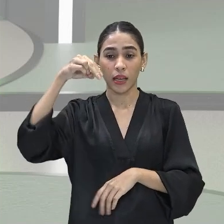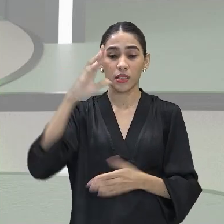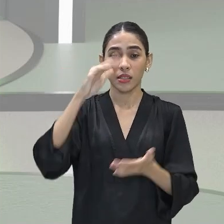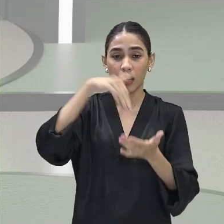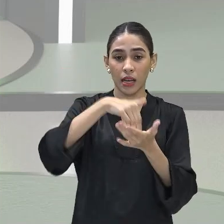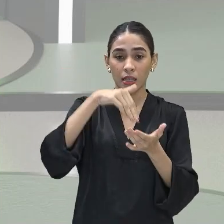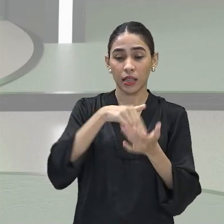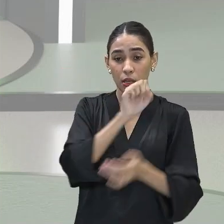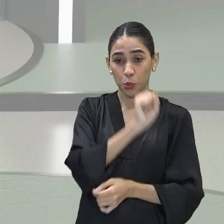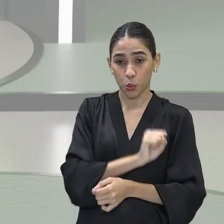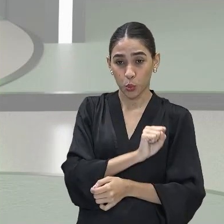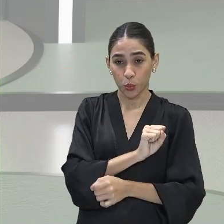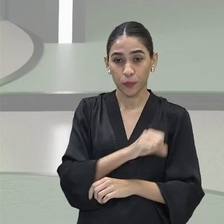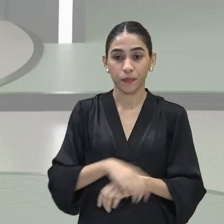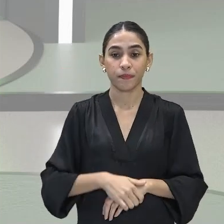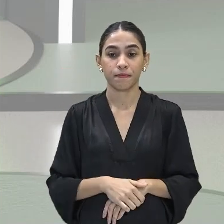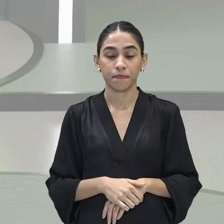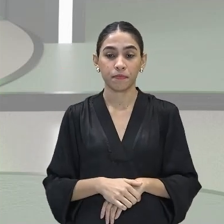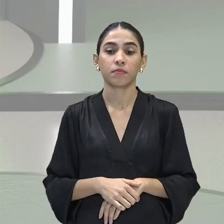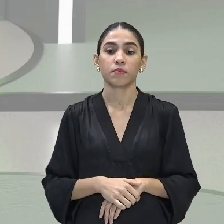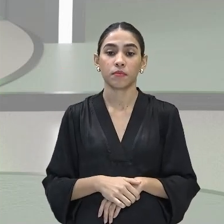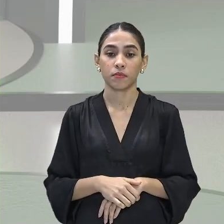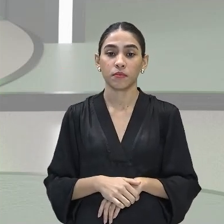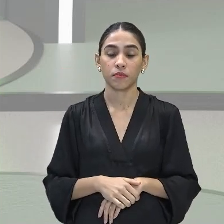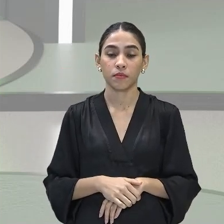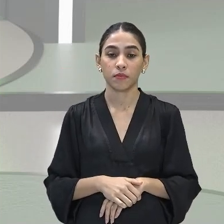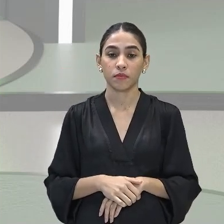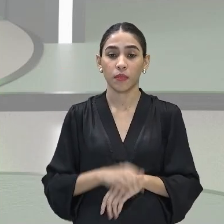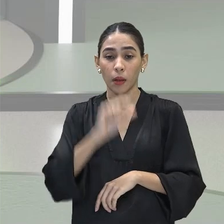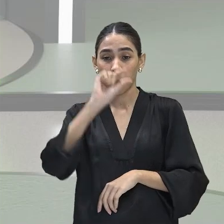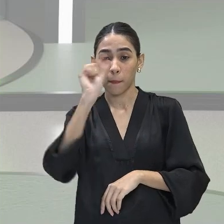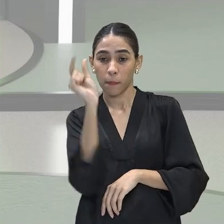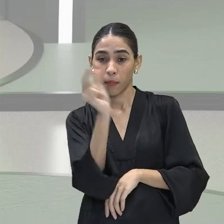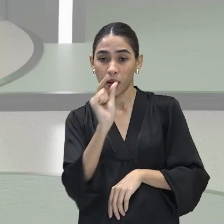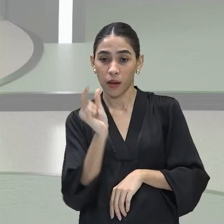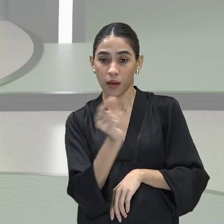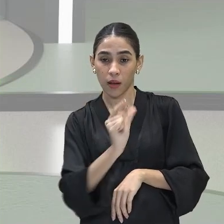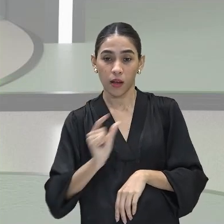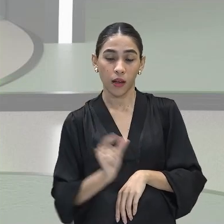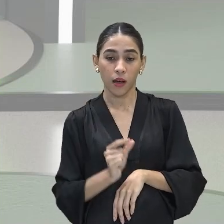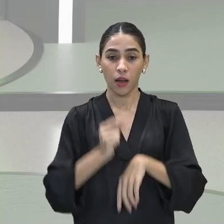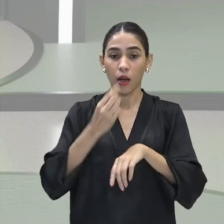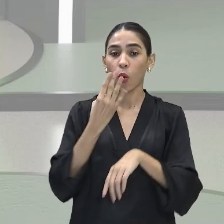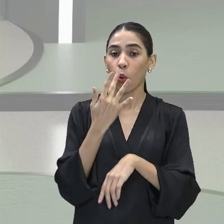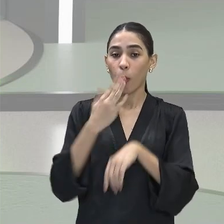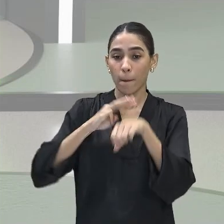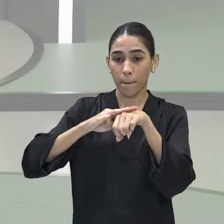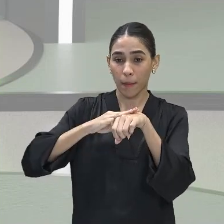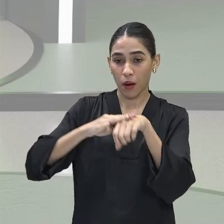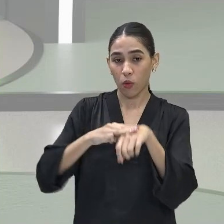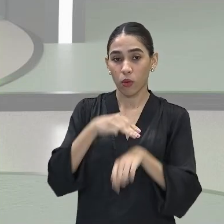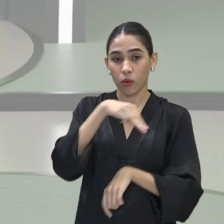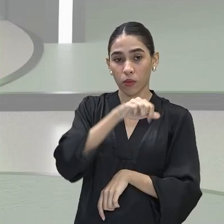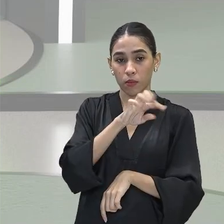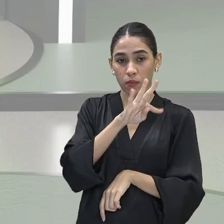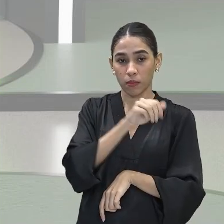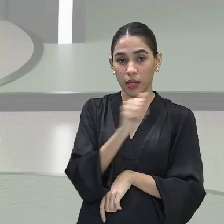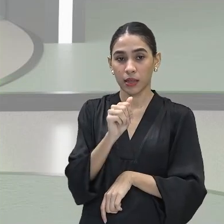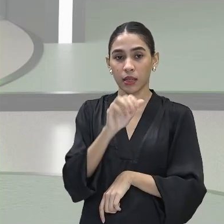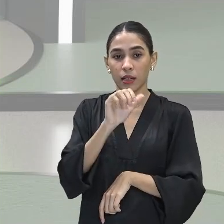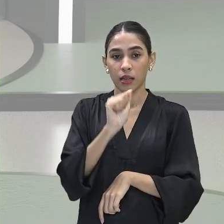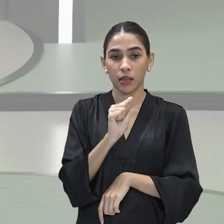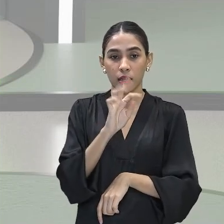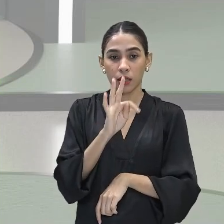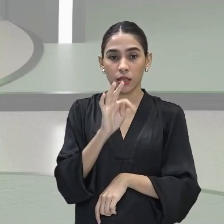ali do Sudeste, né? Esse litoral aqui representa o bioma da Mata Atlântica, né? Então, esse litoral tem também